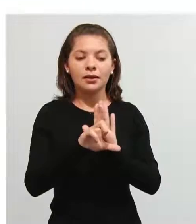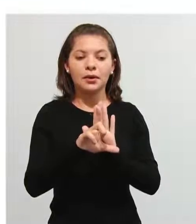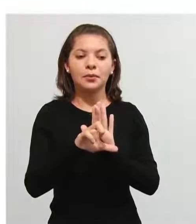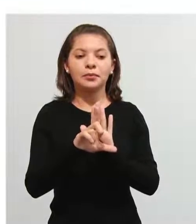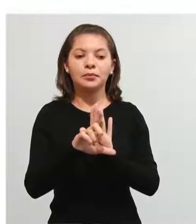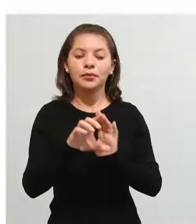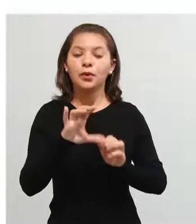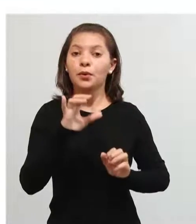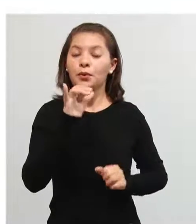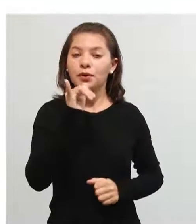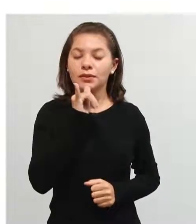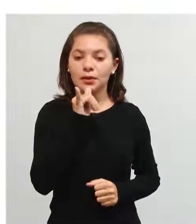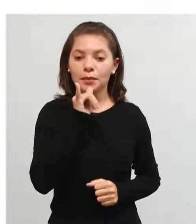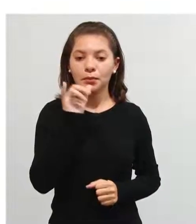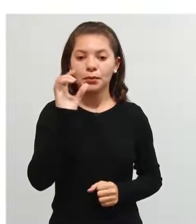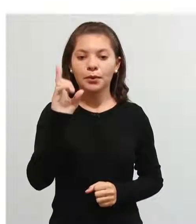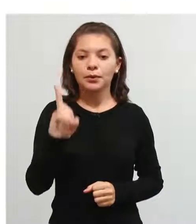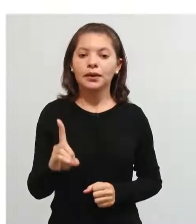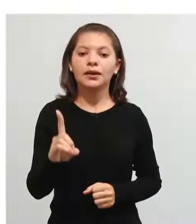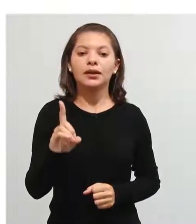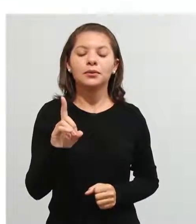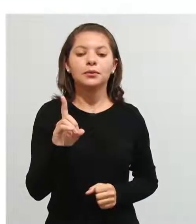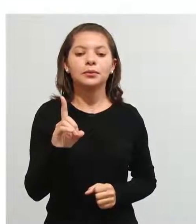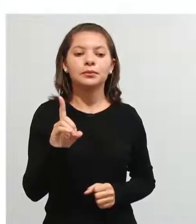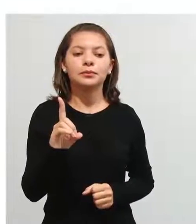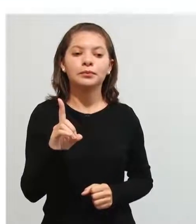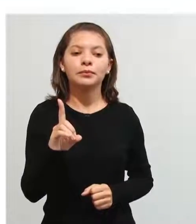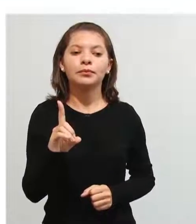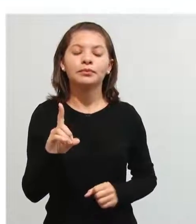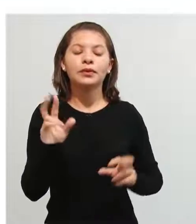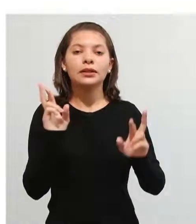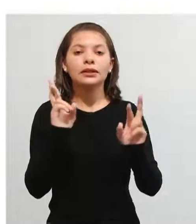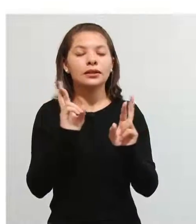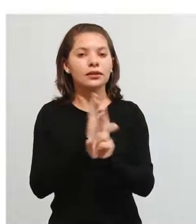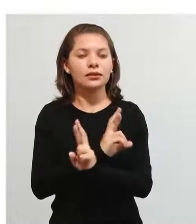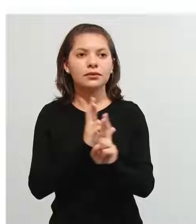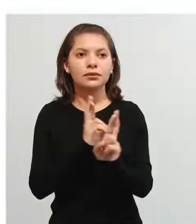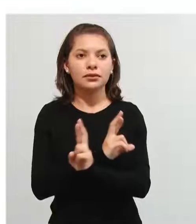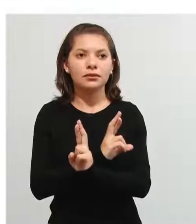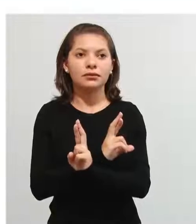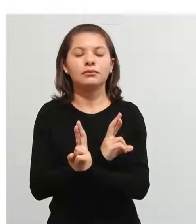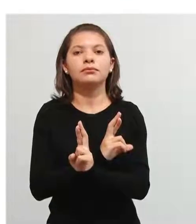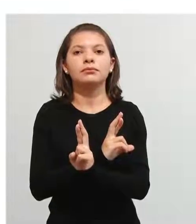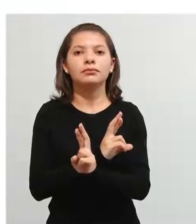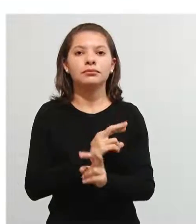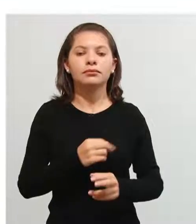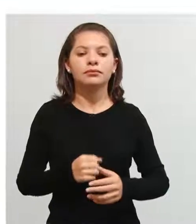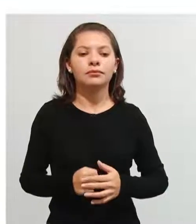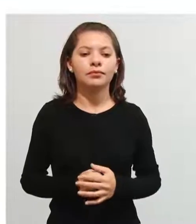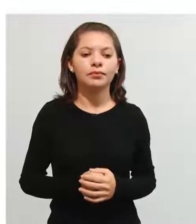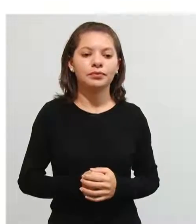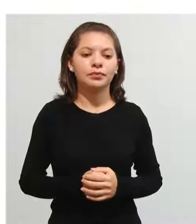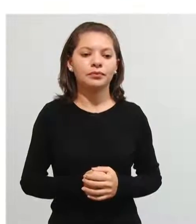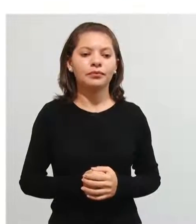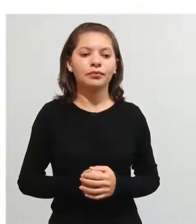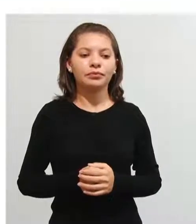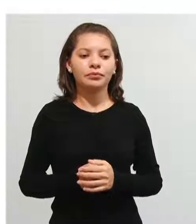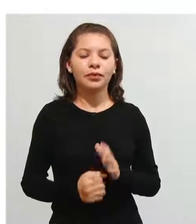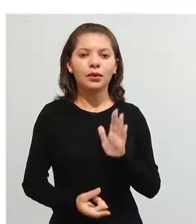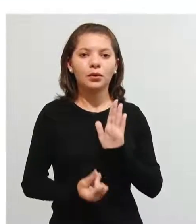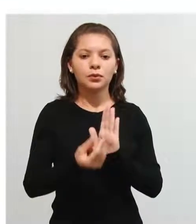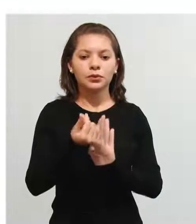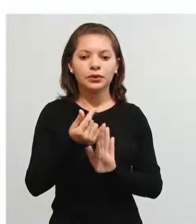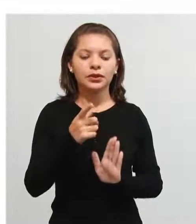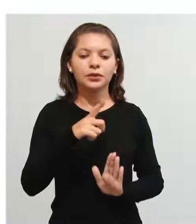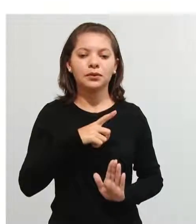o decreto legislativo. Em relação à questão das alíquotas também dos impostos, temos aqui como fontes